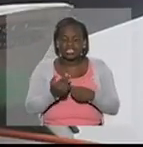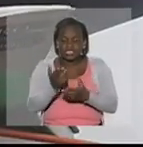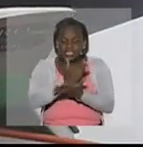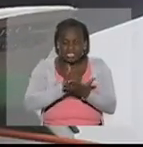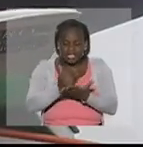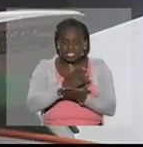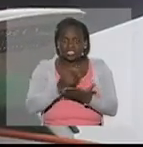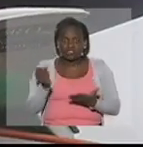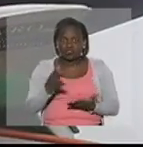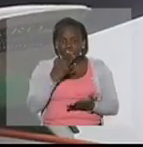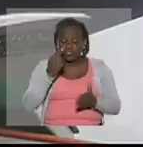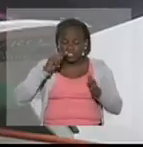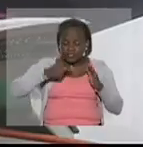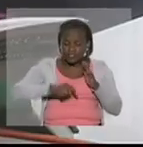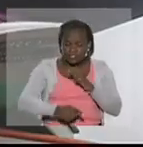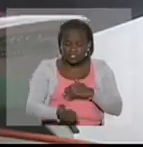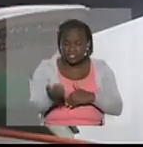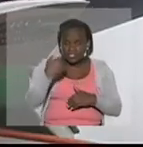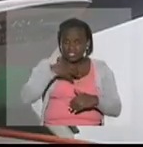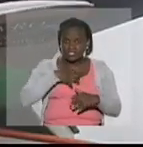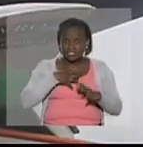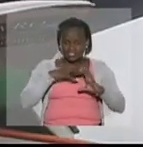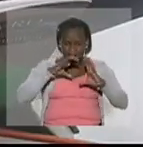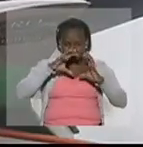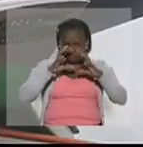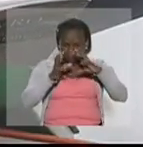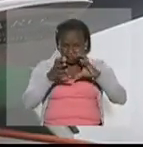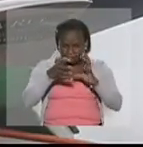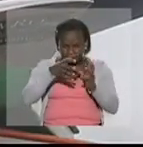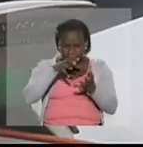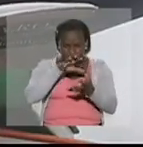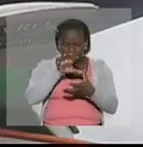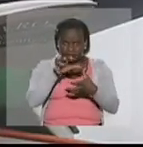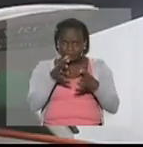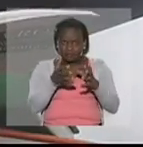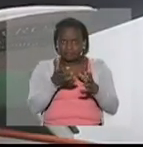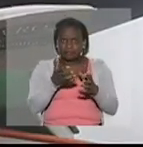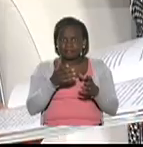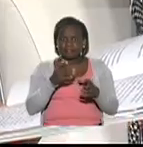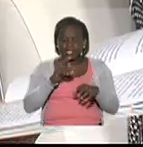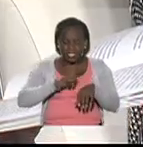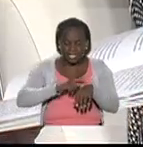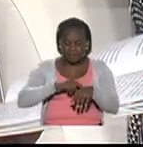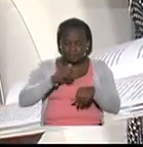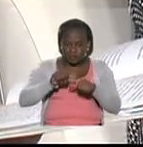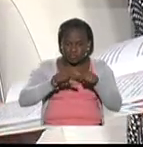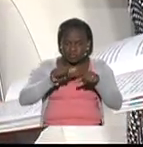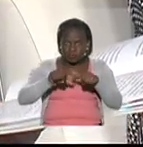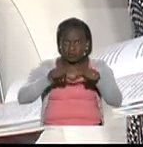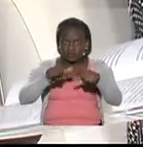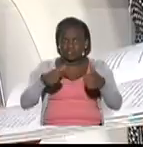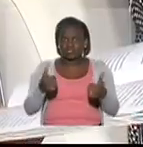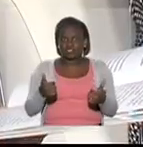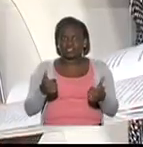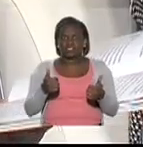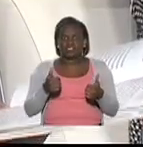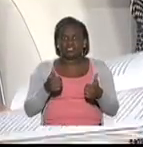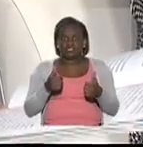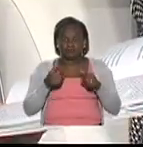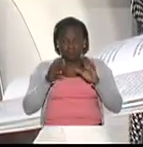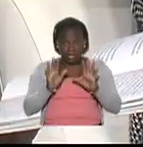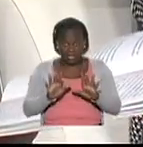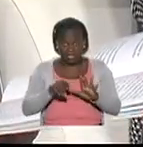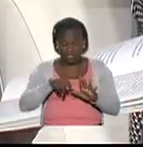um novo desenho lá no fundo do nosso calendoscopio um calendoscopio que o tempo vai virando que